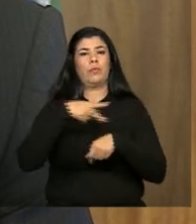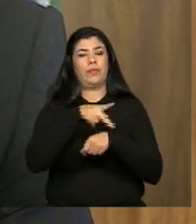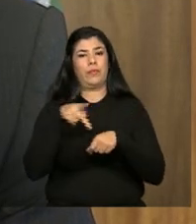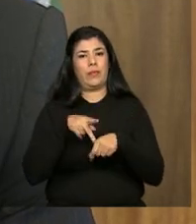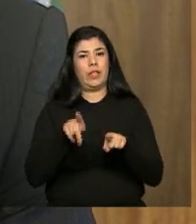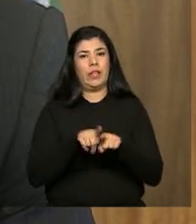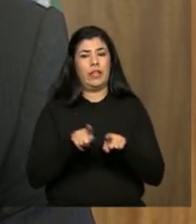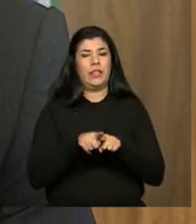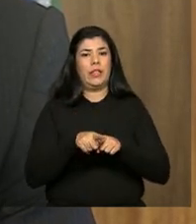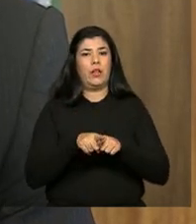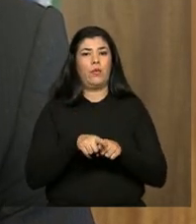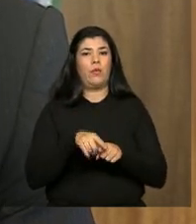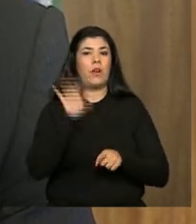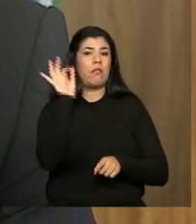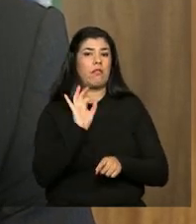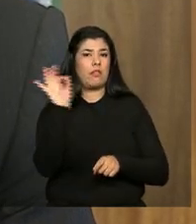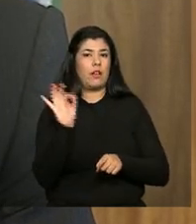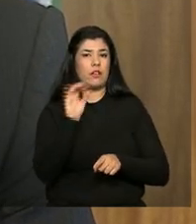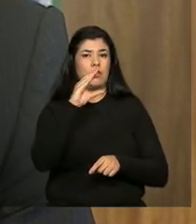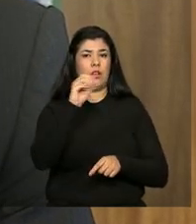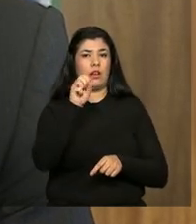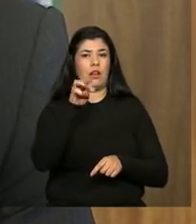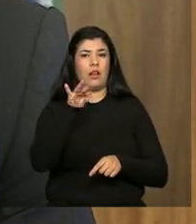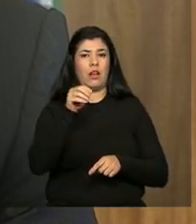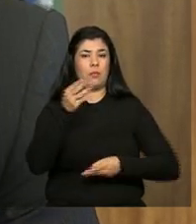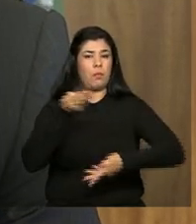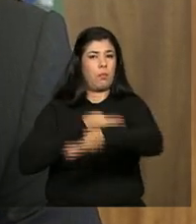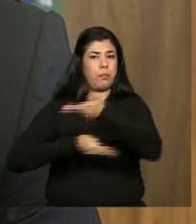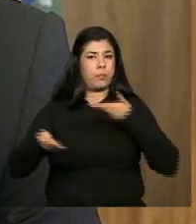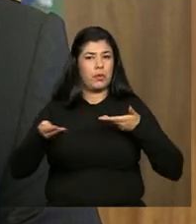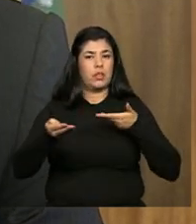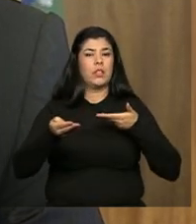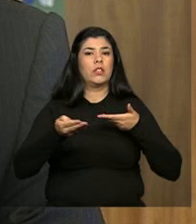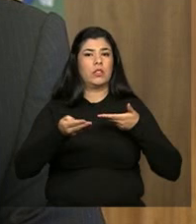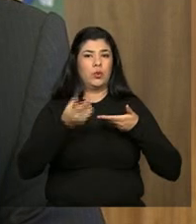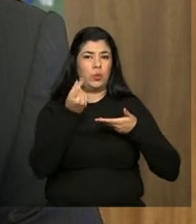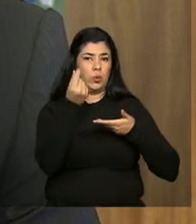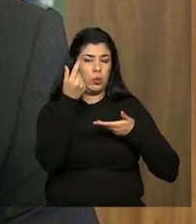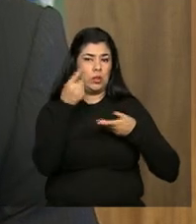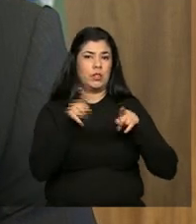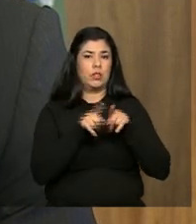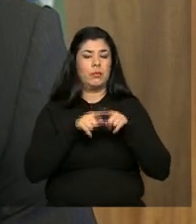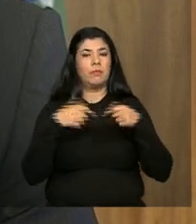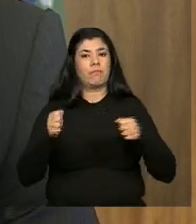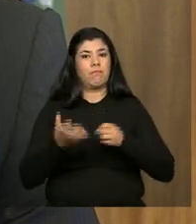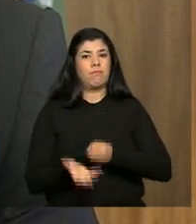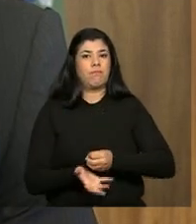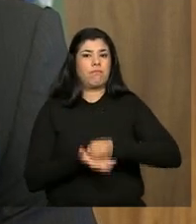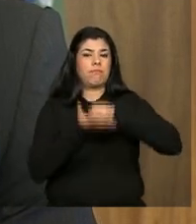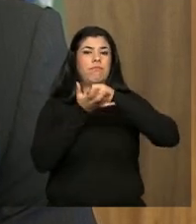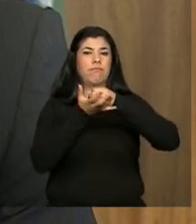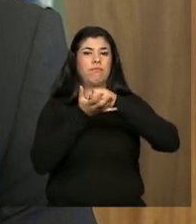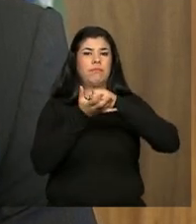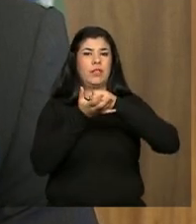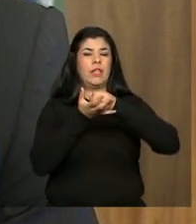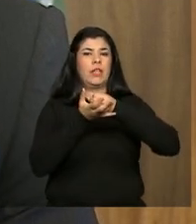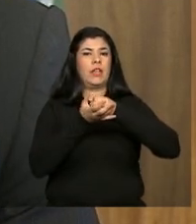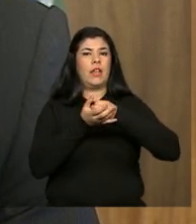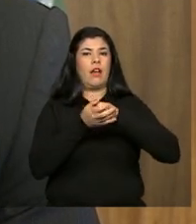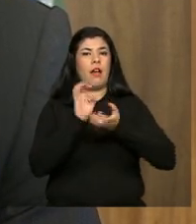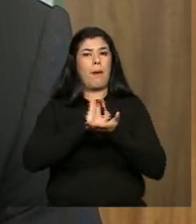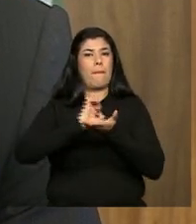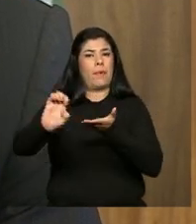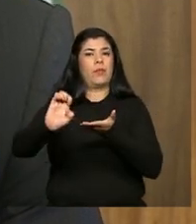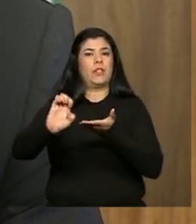com uma taxa de câmbio bem mais competitivos a indústria é uma taxa de câmbio que gera alavancas exportações industriais agrícolas